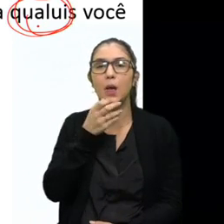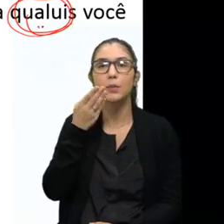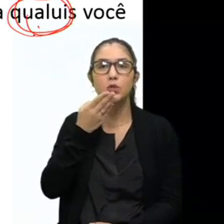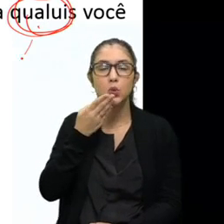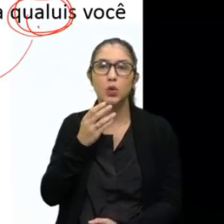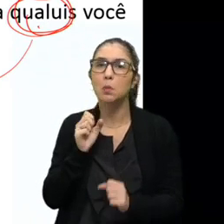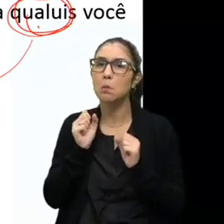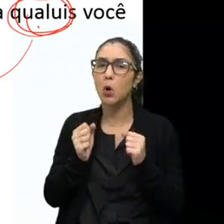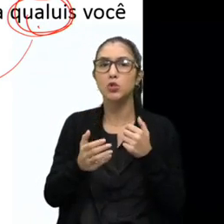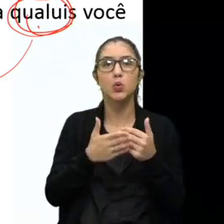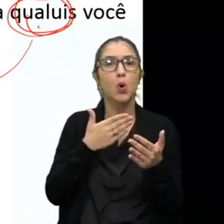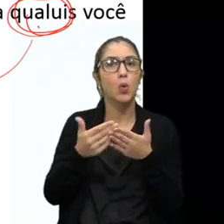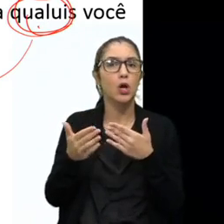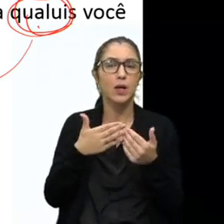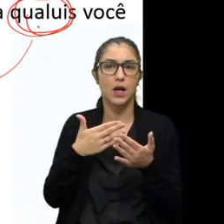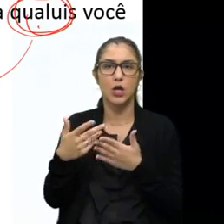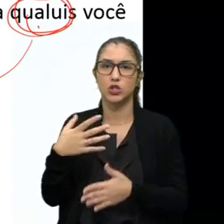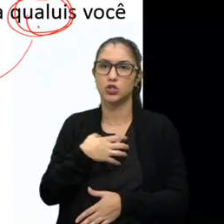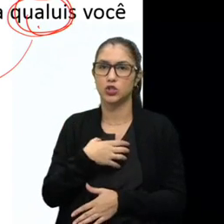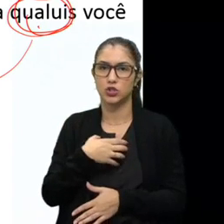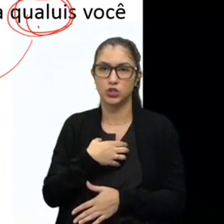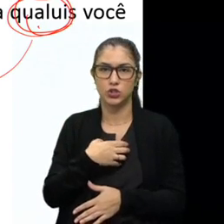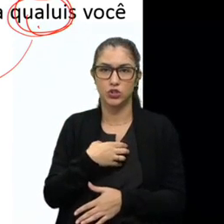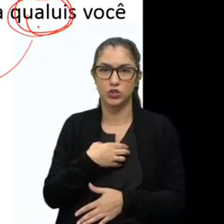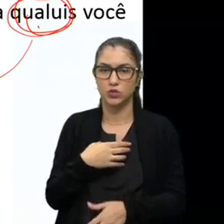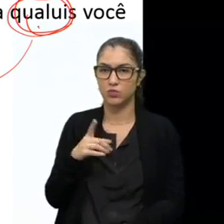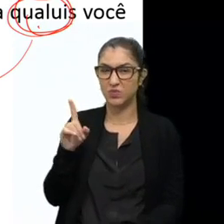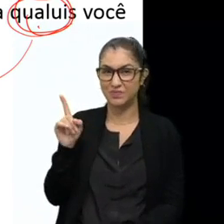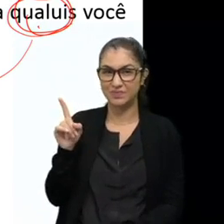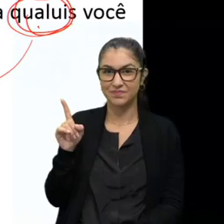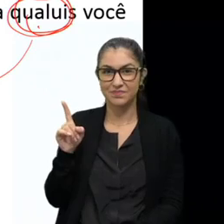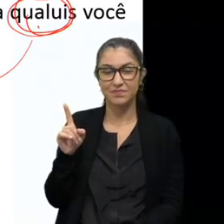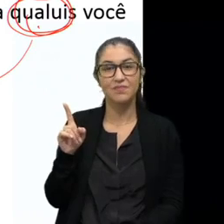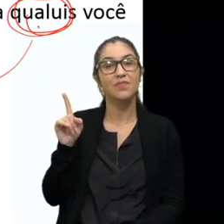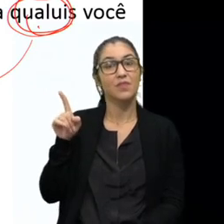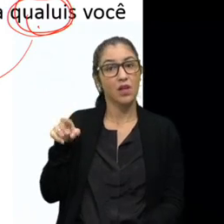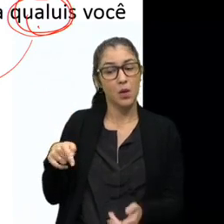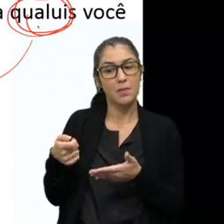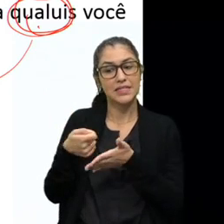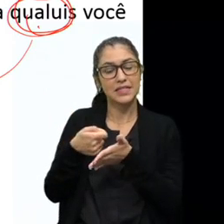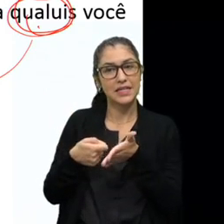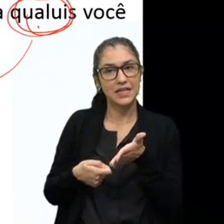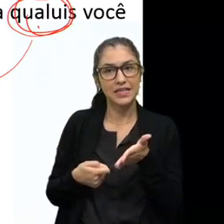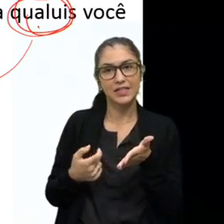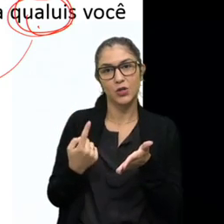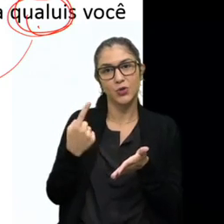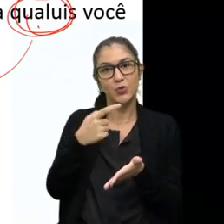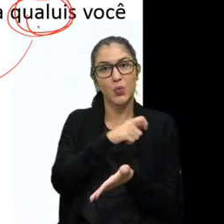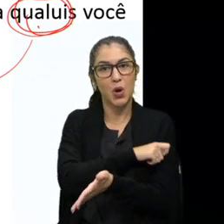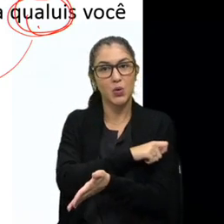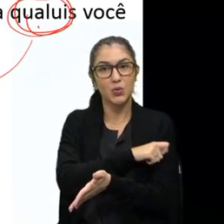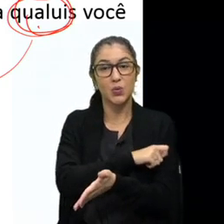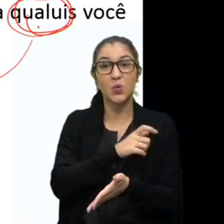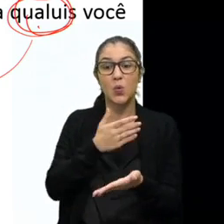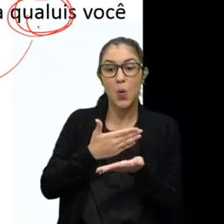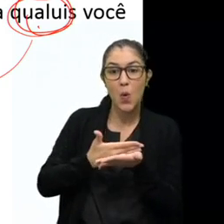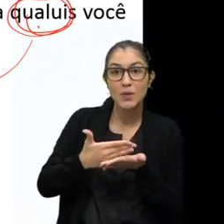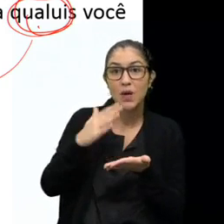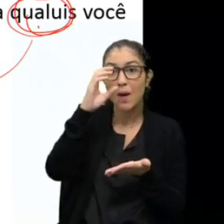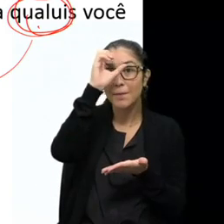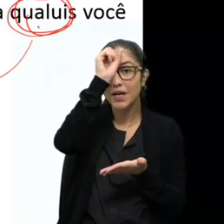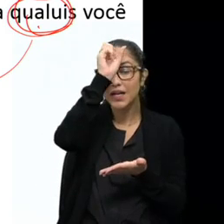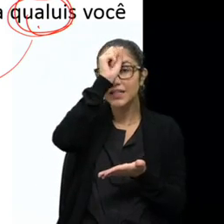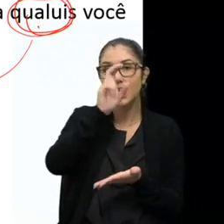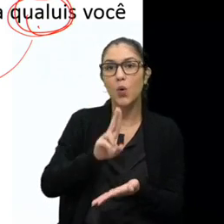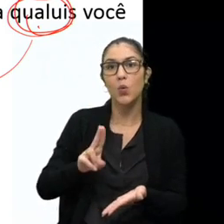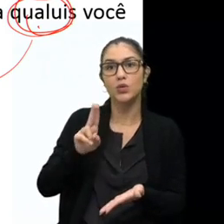ser qualquer tipo de biscoito. Então, essa é uma escrita de um aluno que está aprendendo a usar a